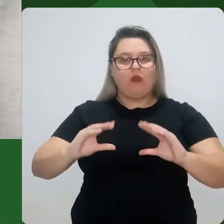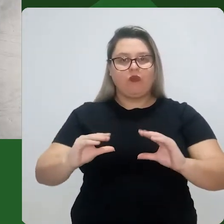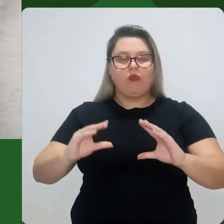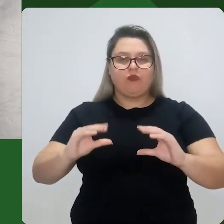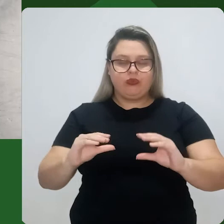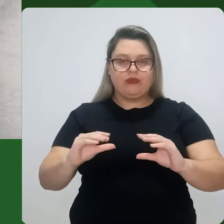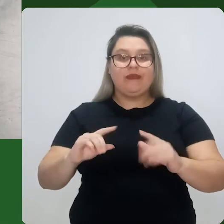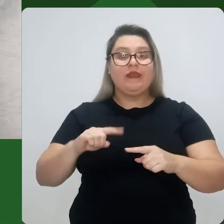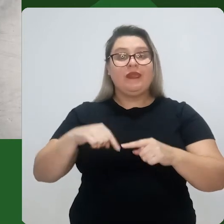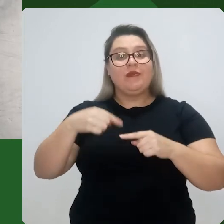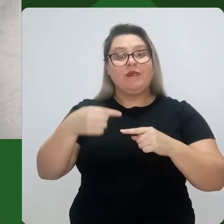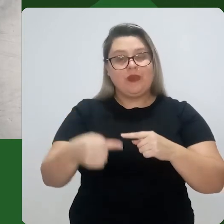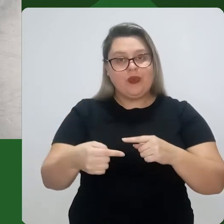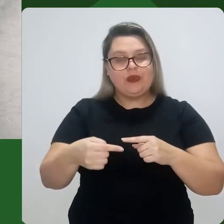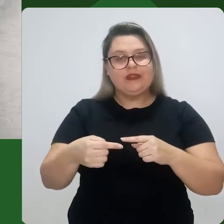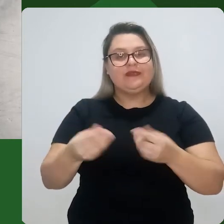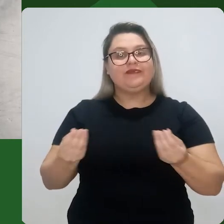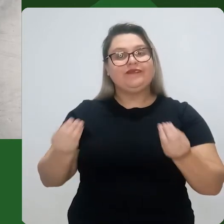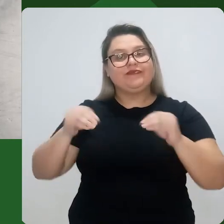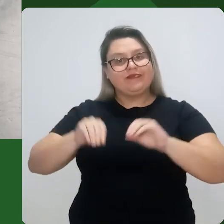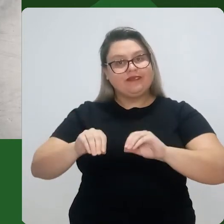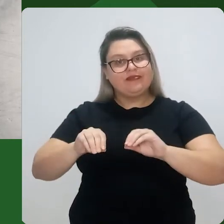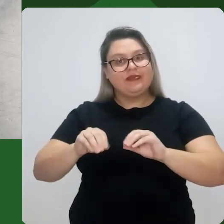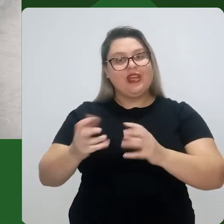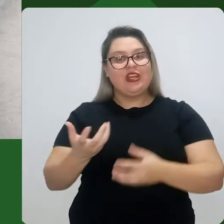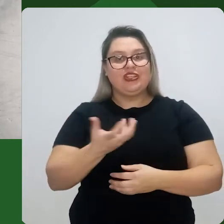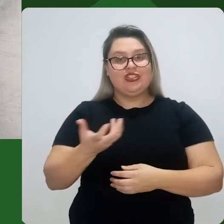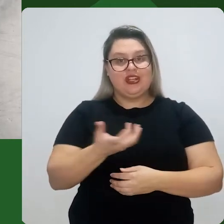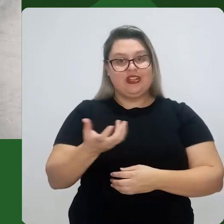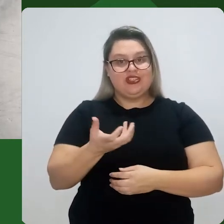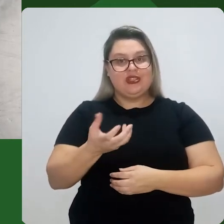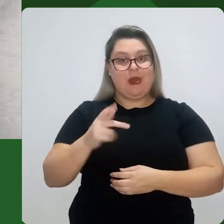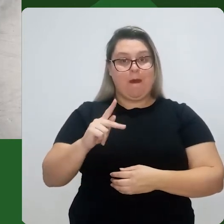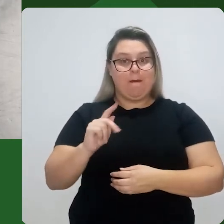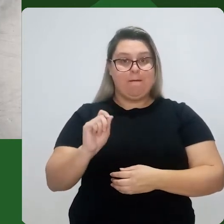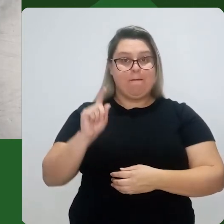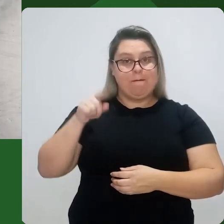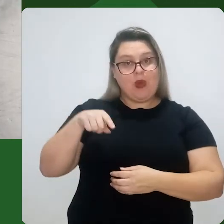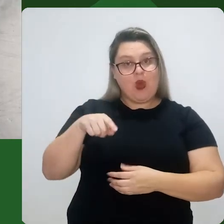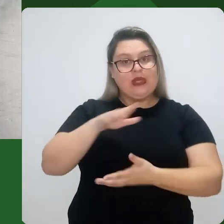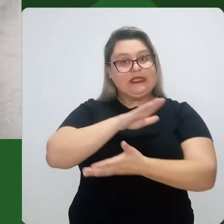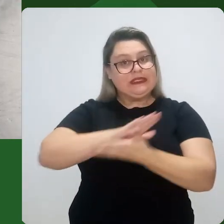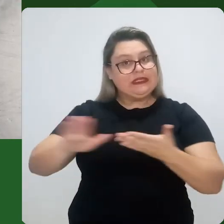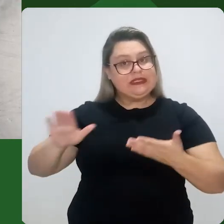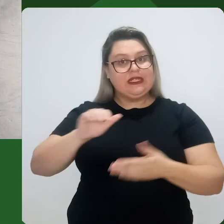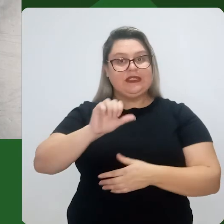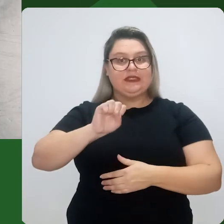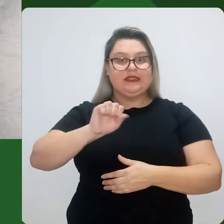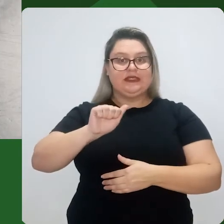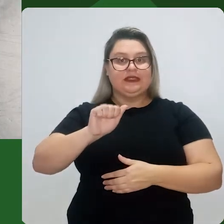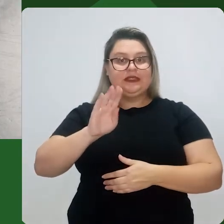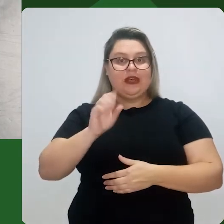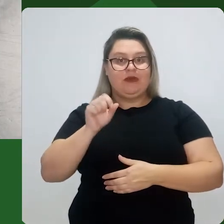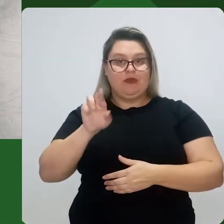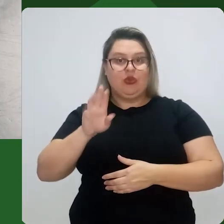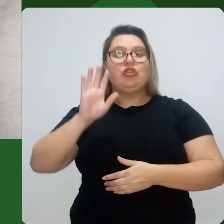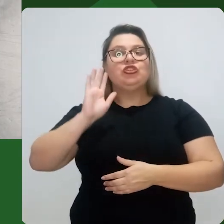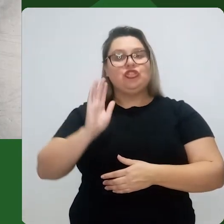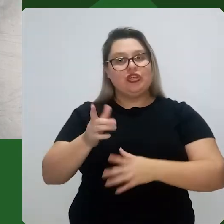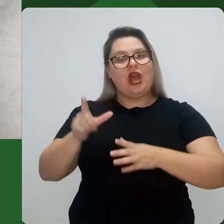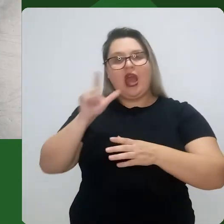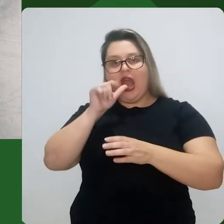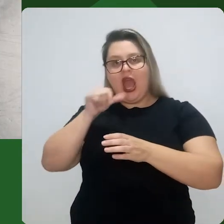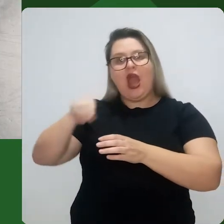espessamento. Em seguida, foi acrescentada a gelatina em pó, sem sabor, já